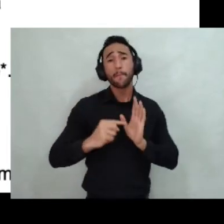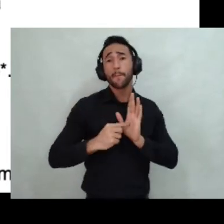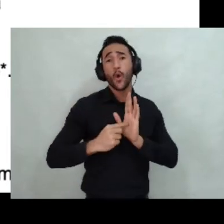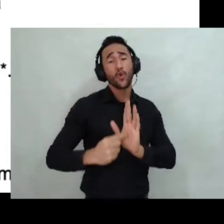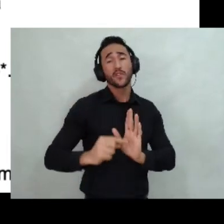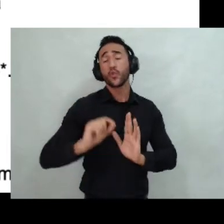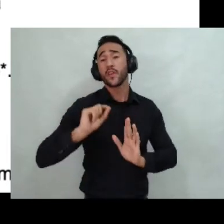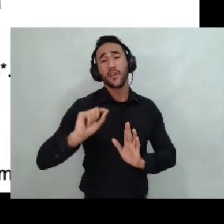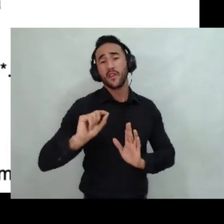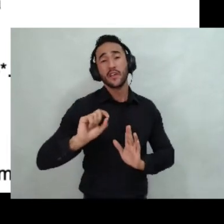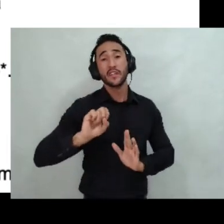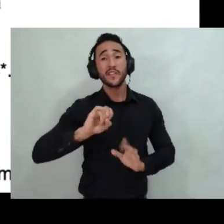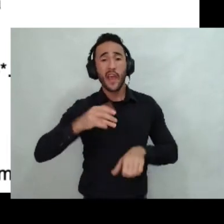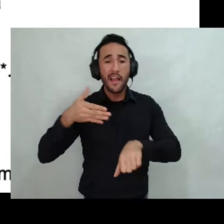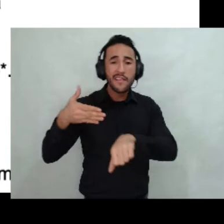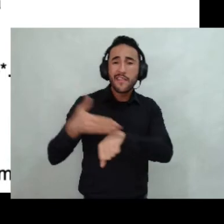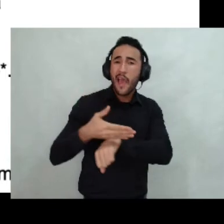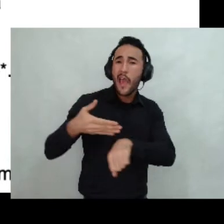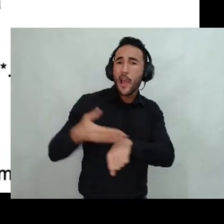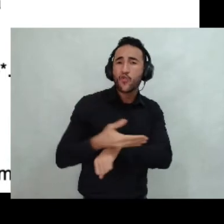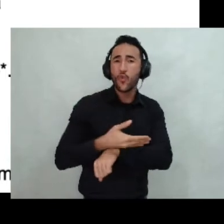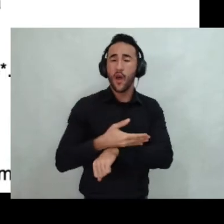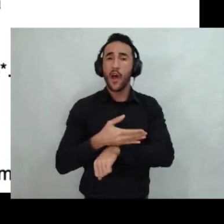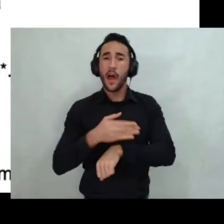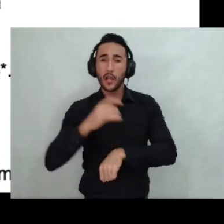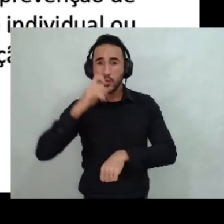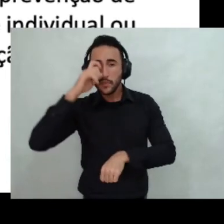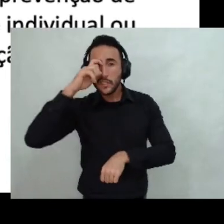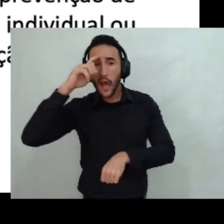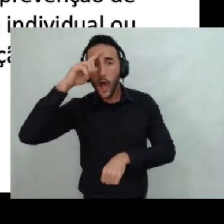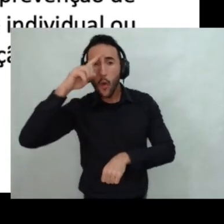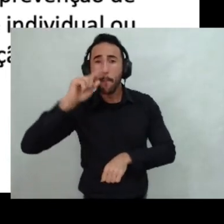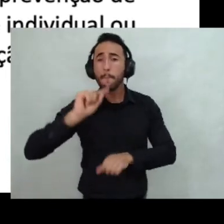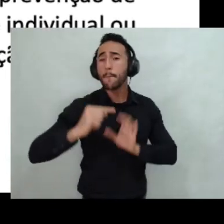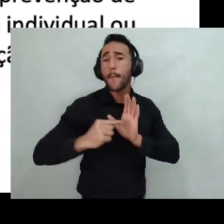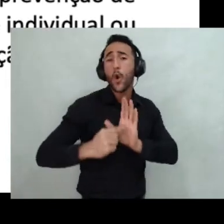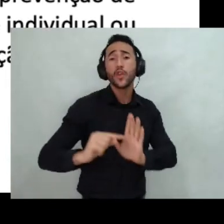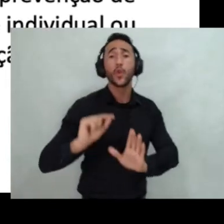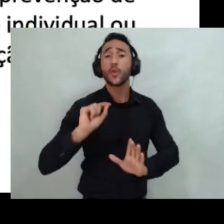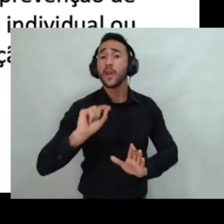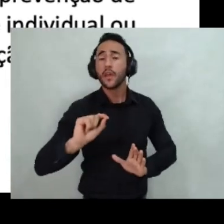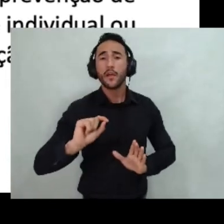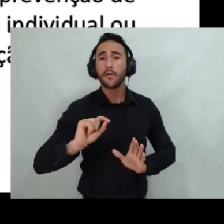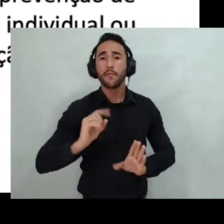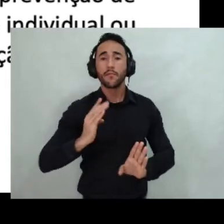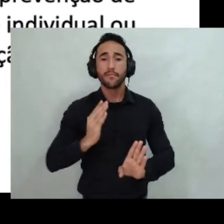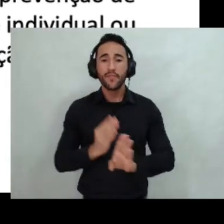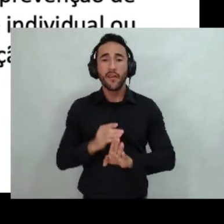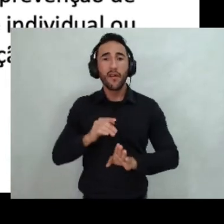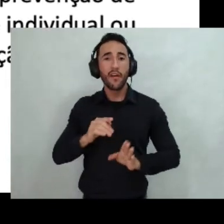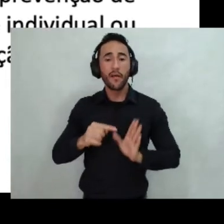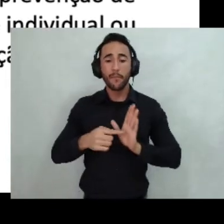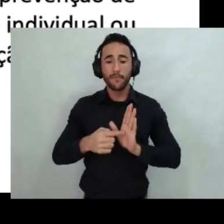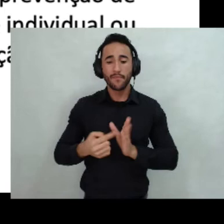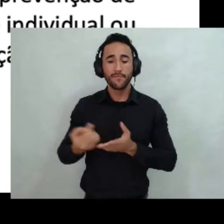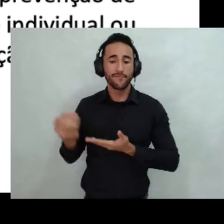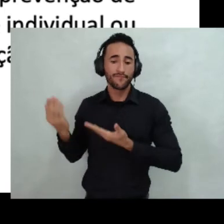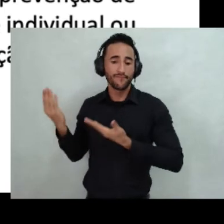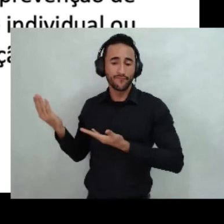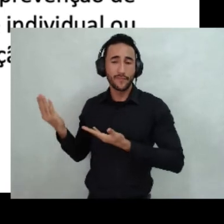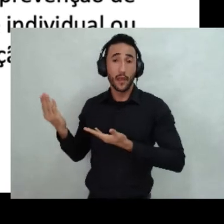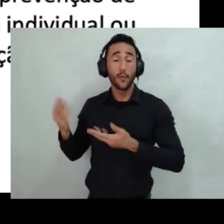o acesso aos meios diagnósticos, determina a análise do que nós estamos vivendo. Portanto, uma das